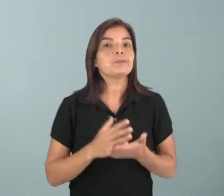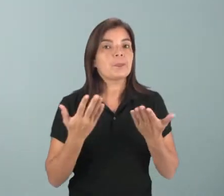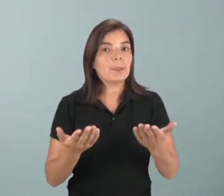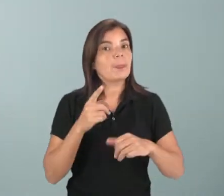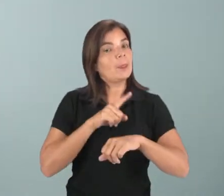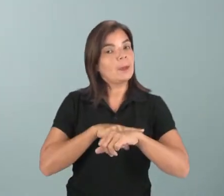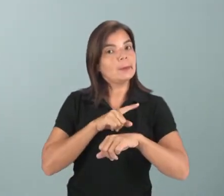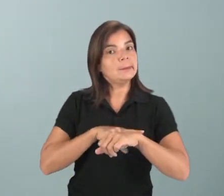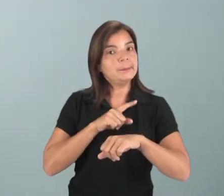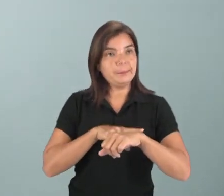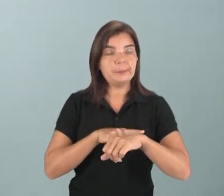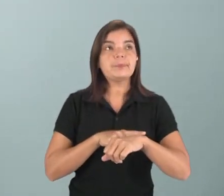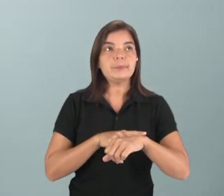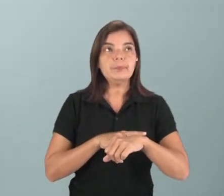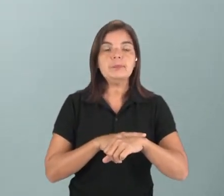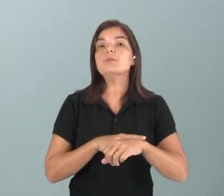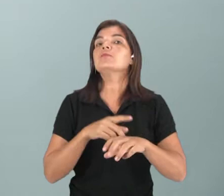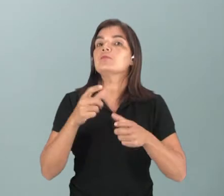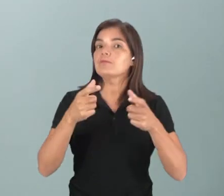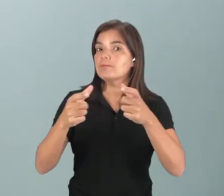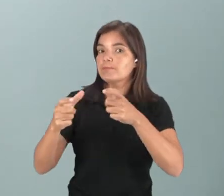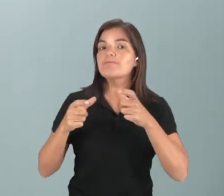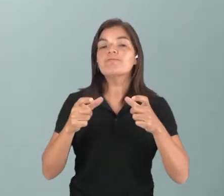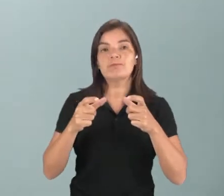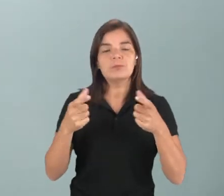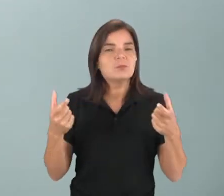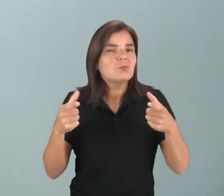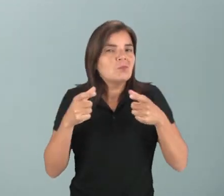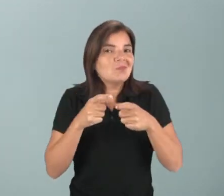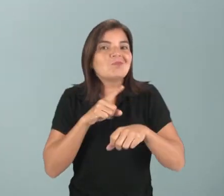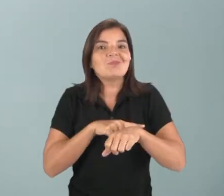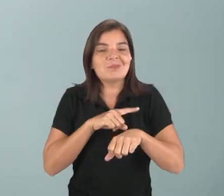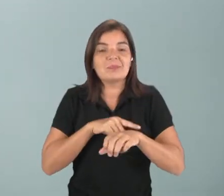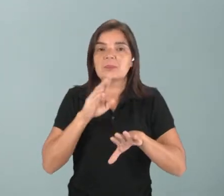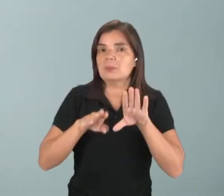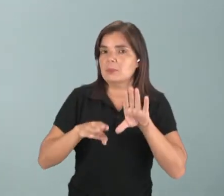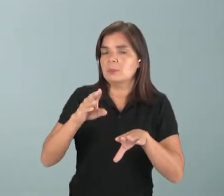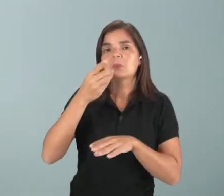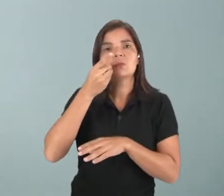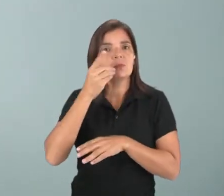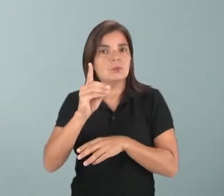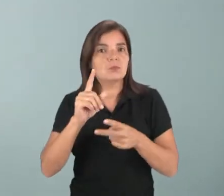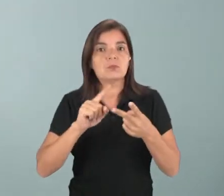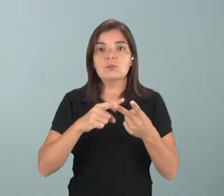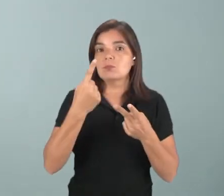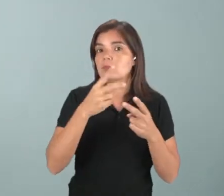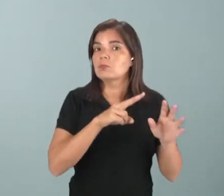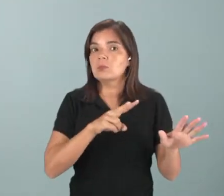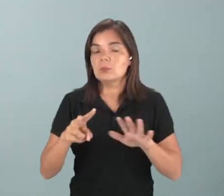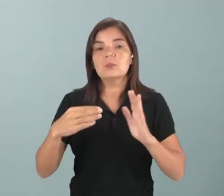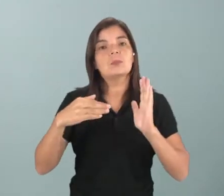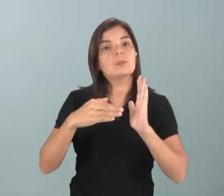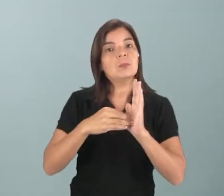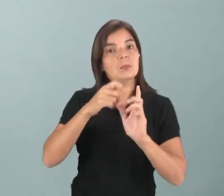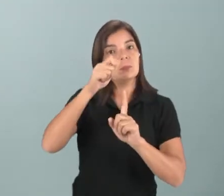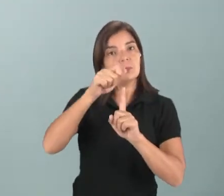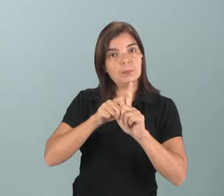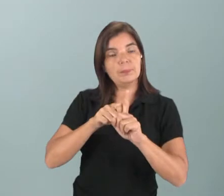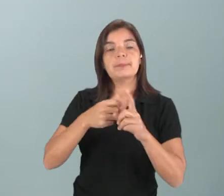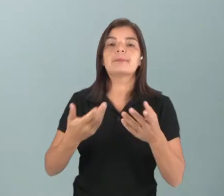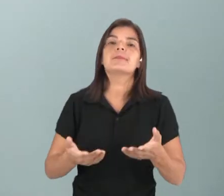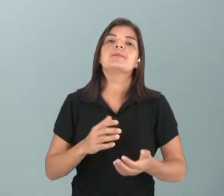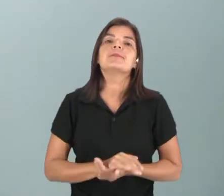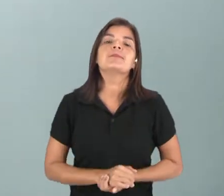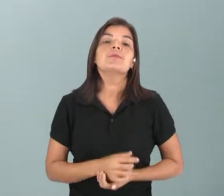o tempo, ele é esse dado atmosférico em um curto período de tempo, às vezes um dia, uma semana, até um mês, tá